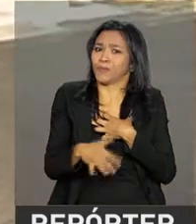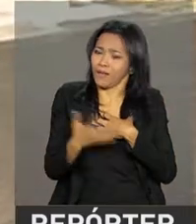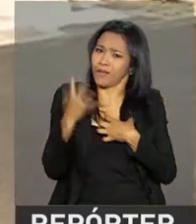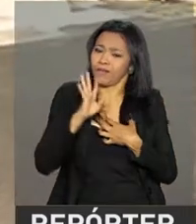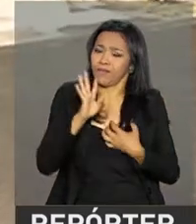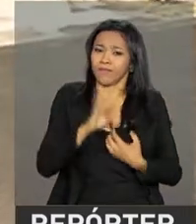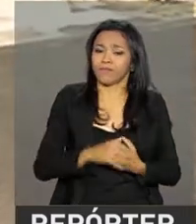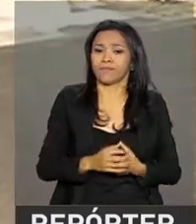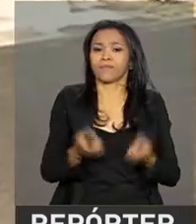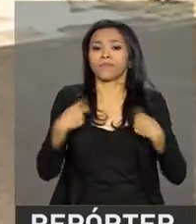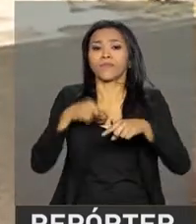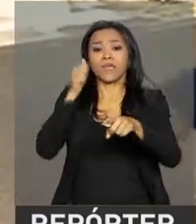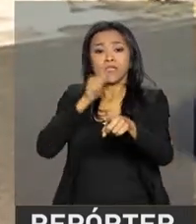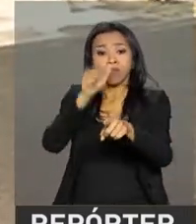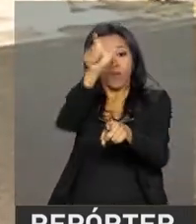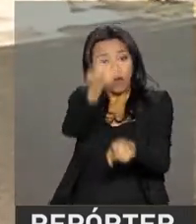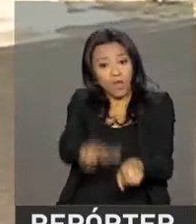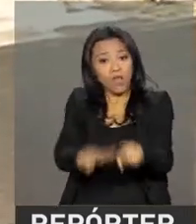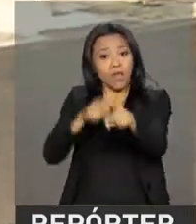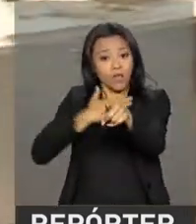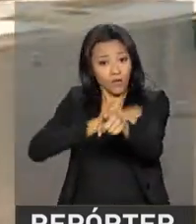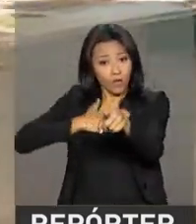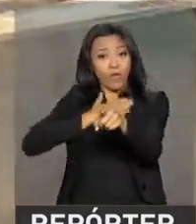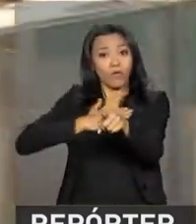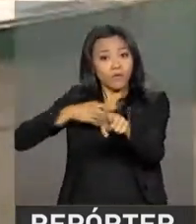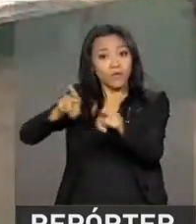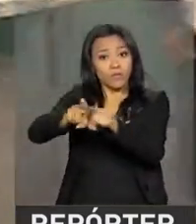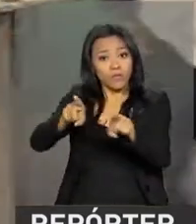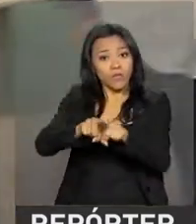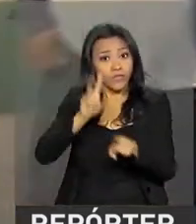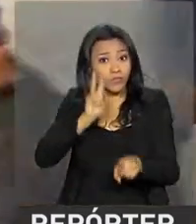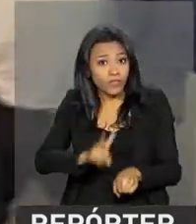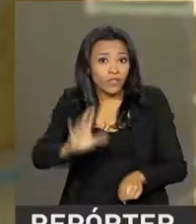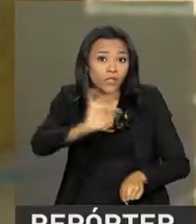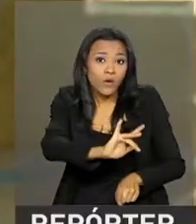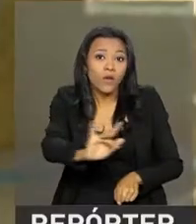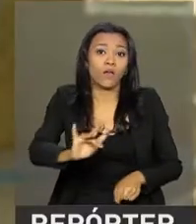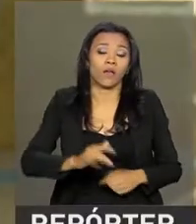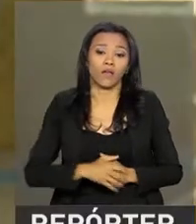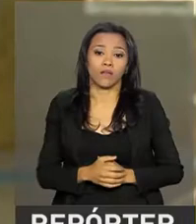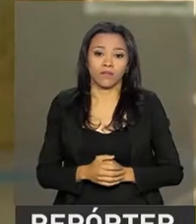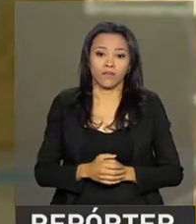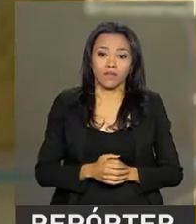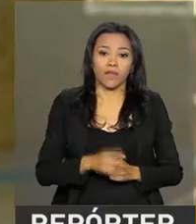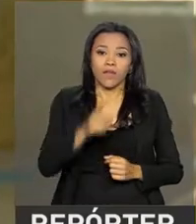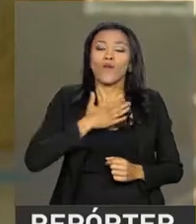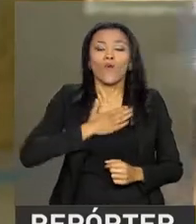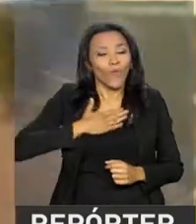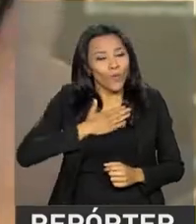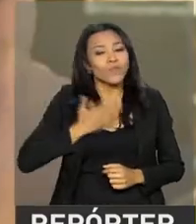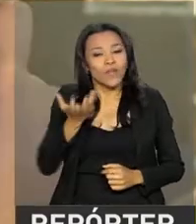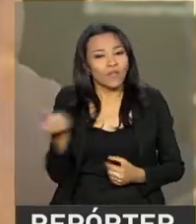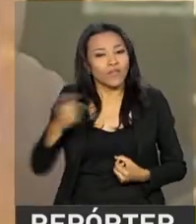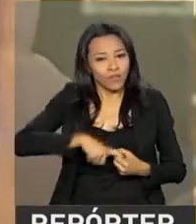legal. Dona Maria Madalena também gostou de ver e tocar as peças. Eu gostei e quero vir de novo.